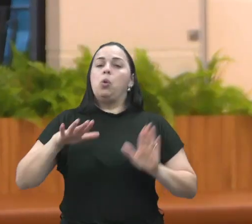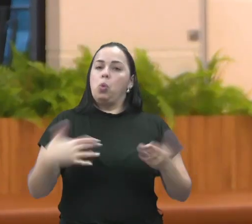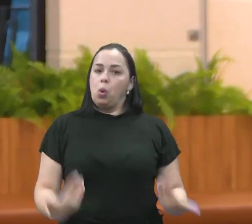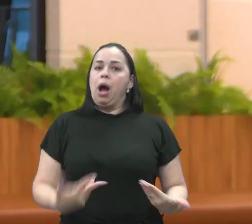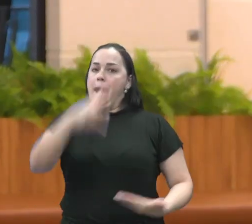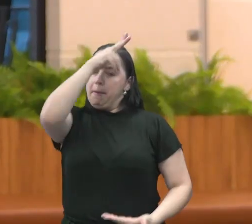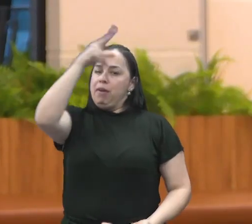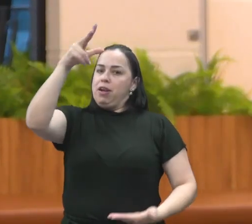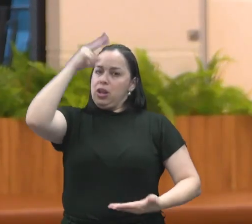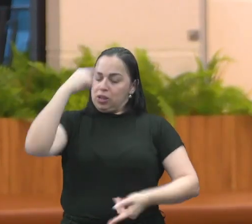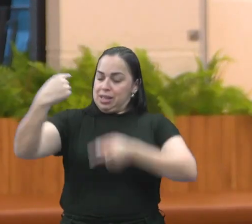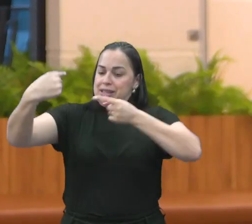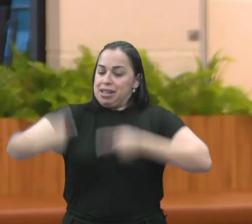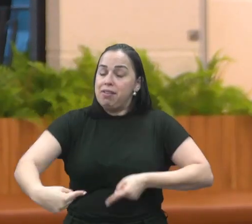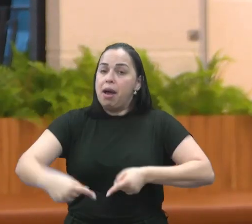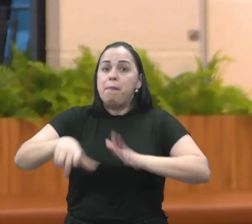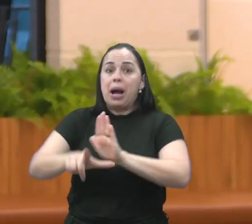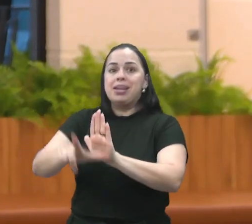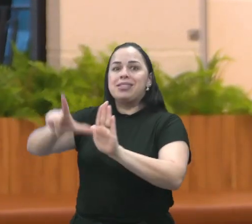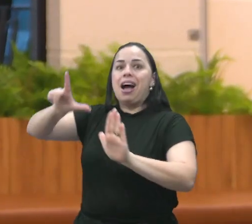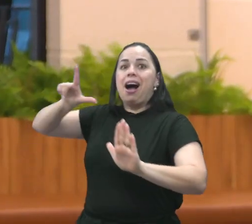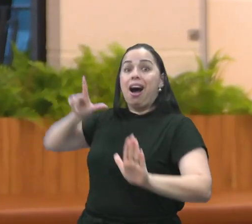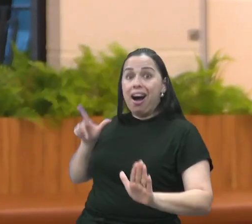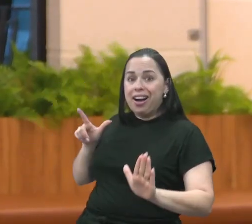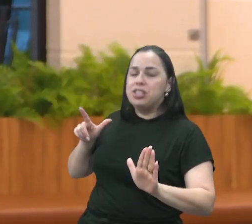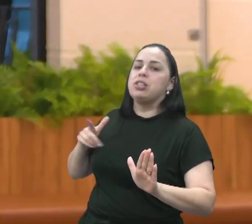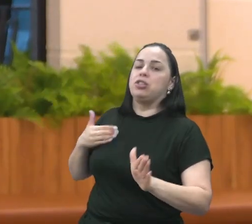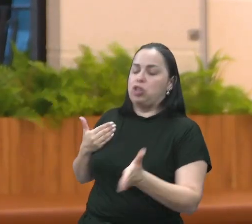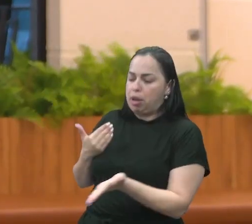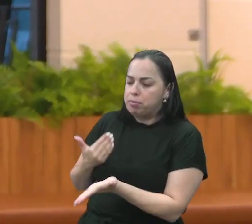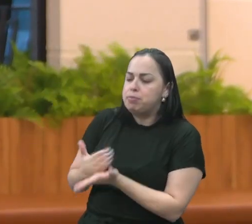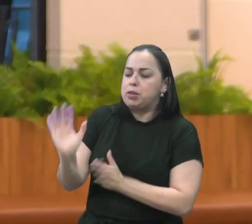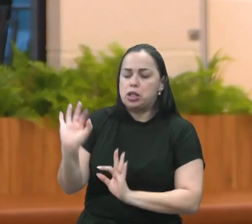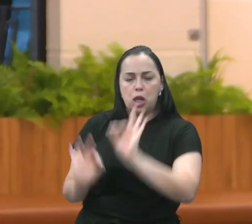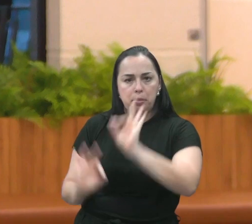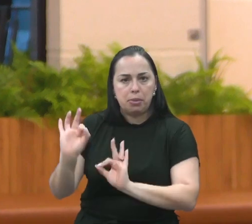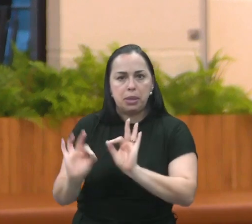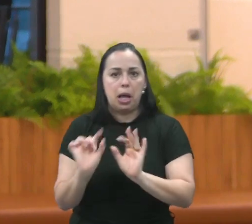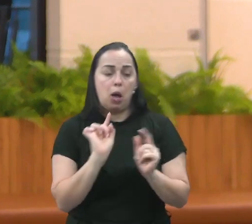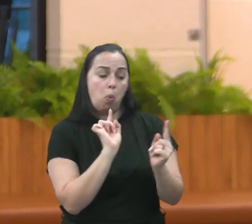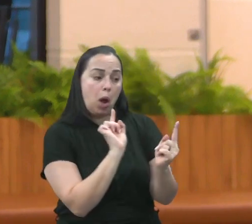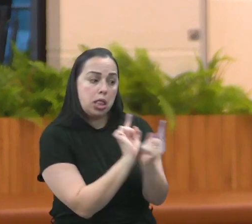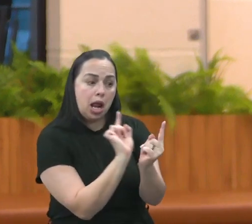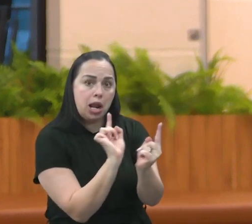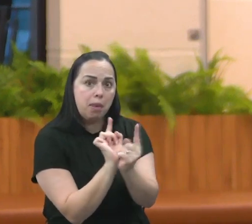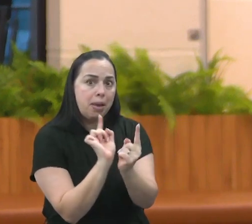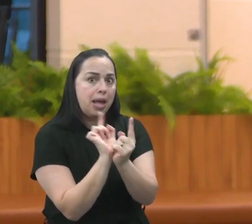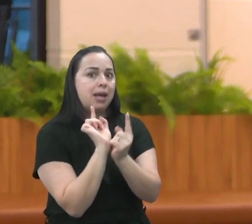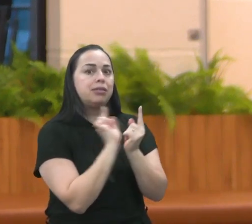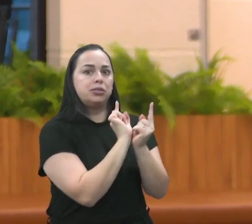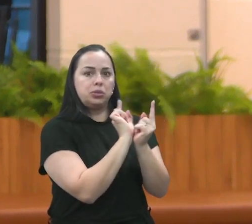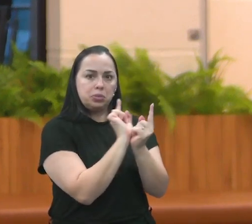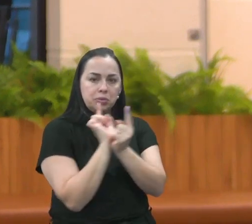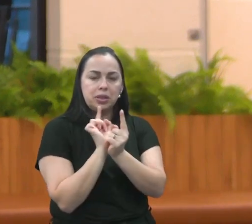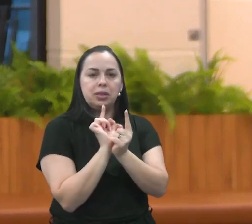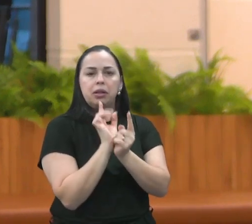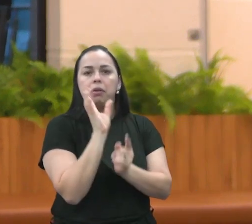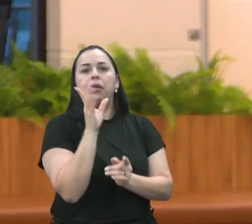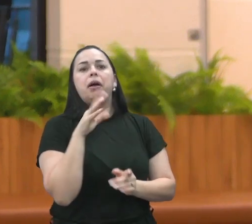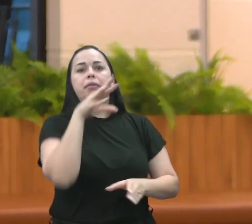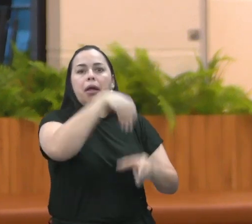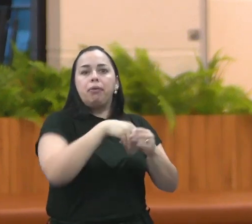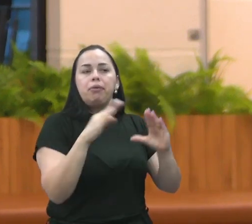do desafio da gestão pública começa antes da chegada a uma unidade de saúde. O atendimento